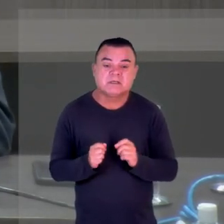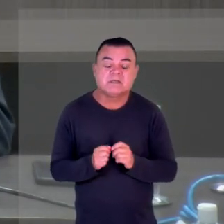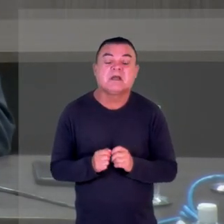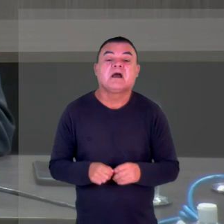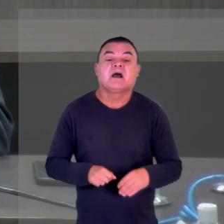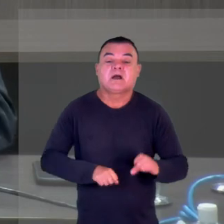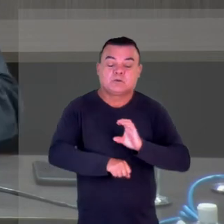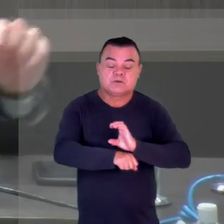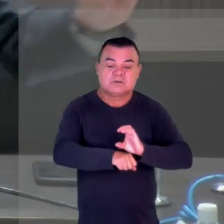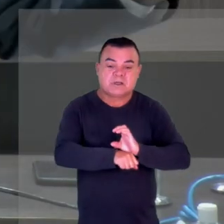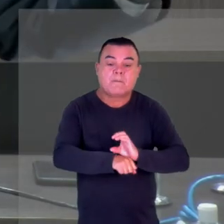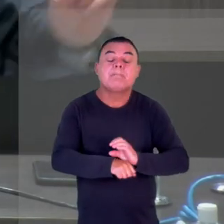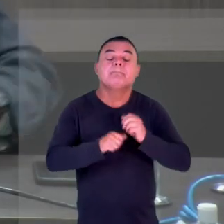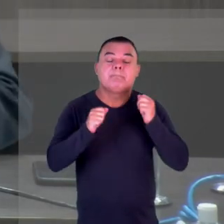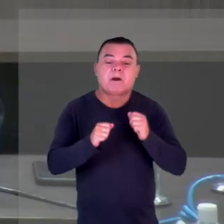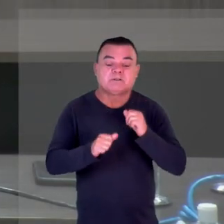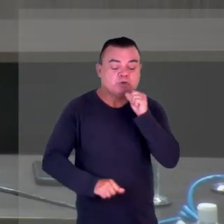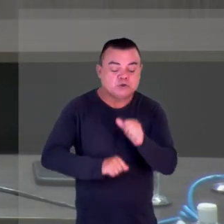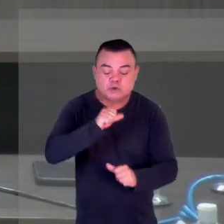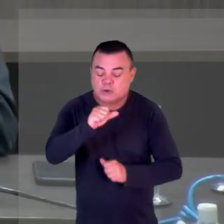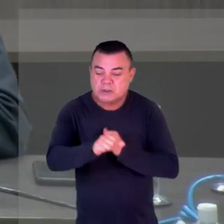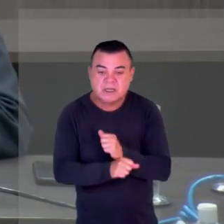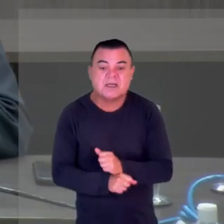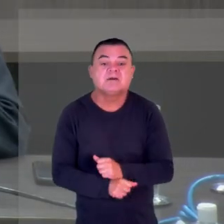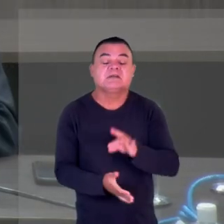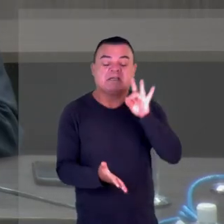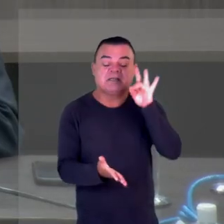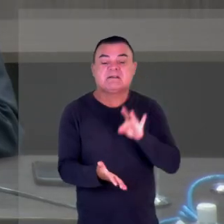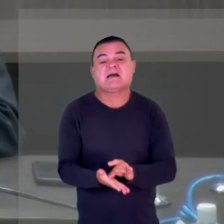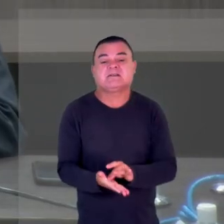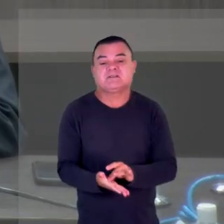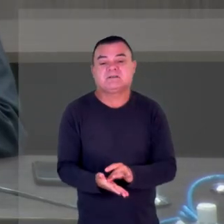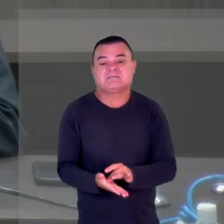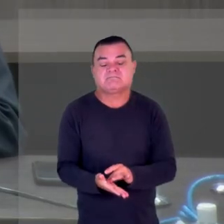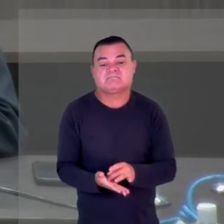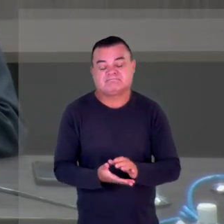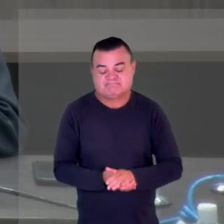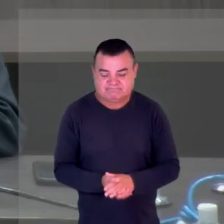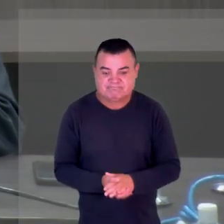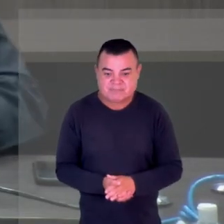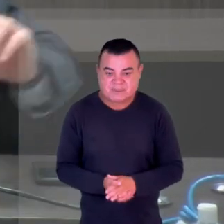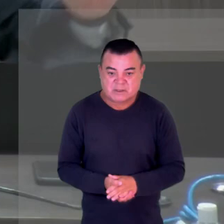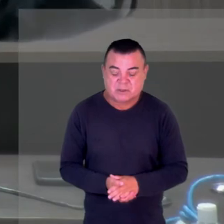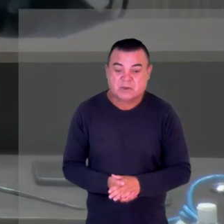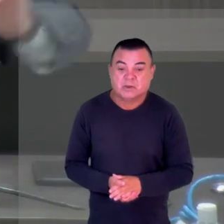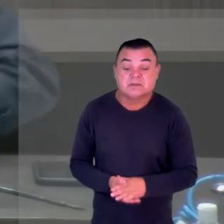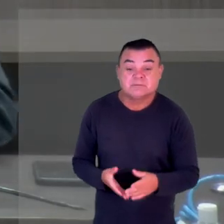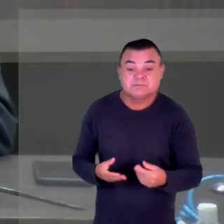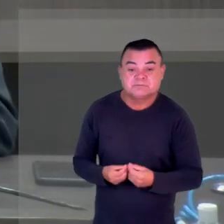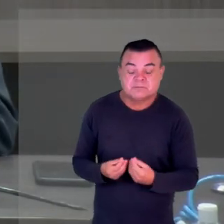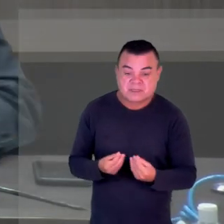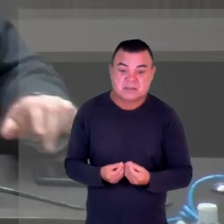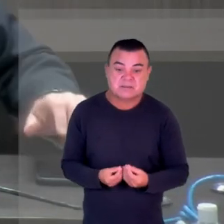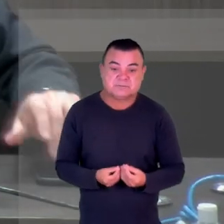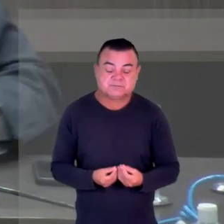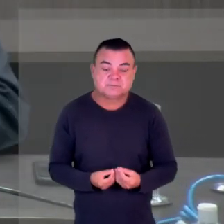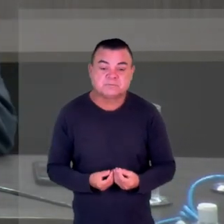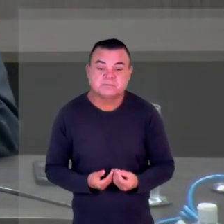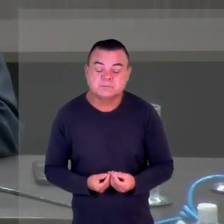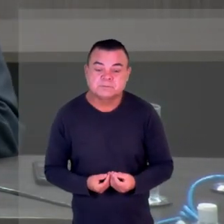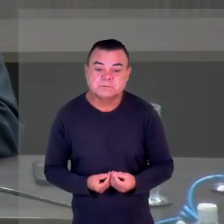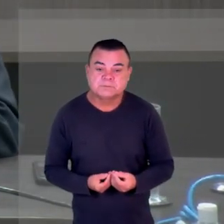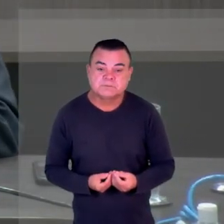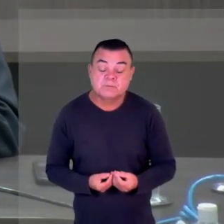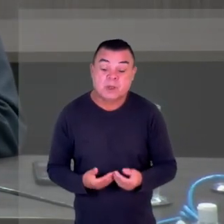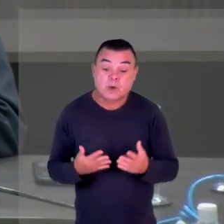se tornar uma realidade que a constituição saia do Papel hoje não é nem do Papel né hoje hoje é mais do nosso